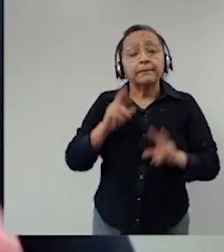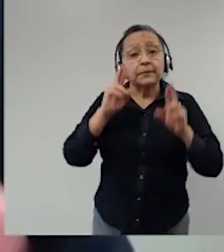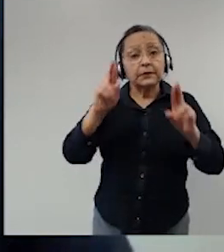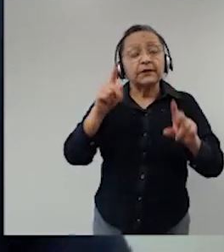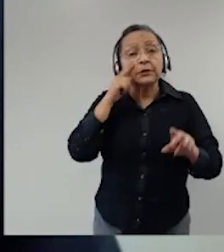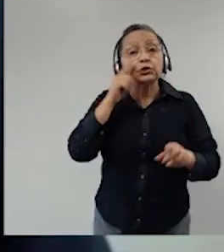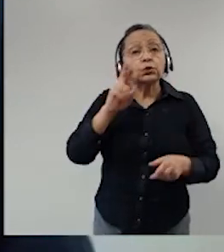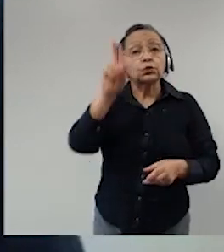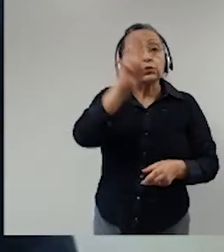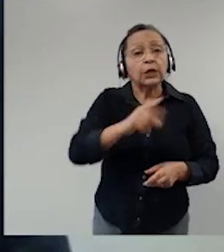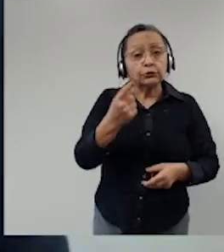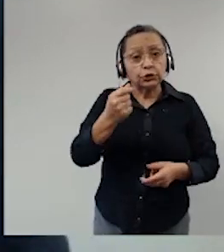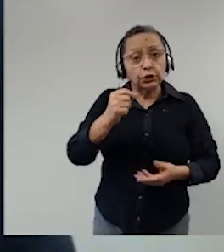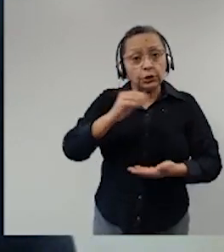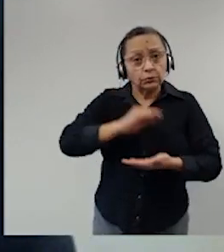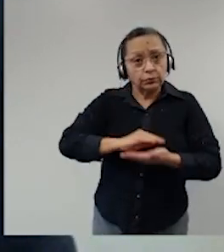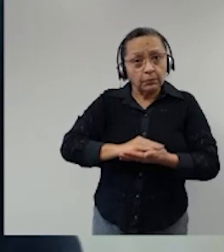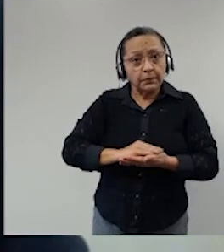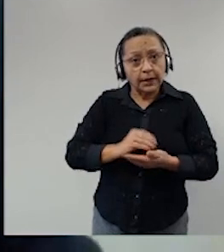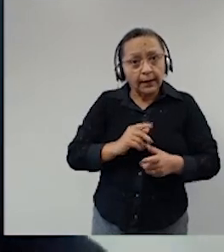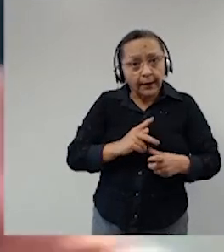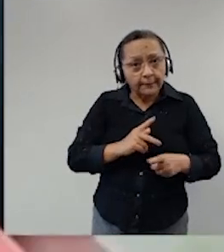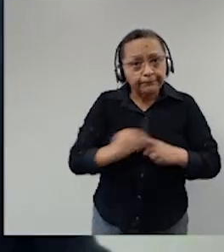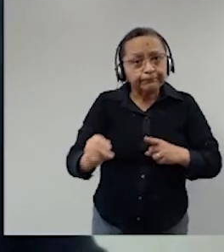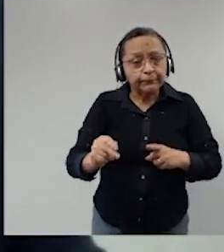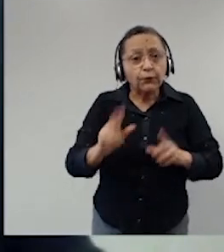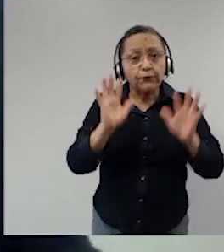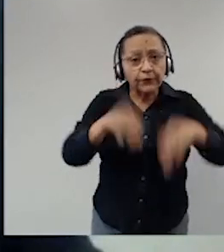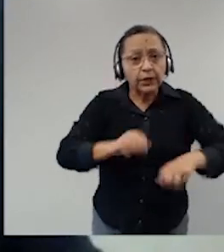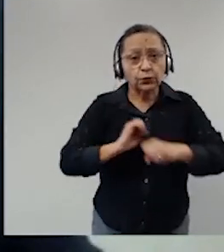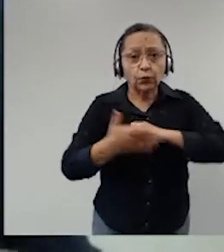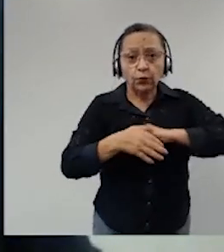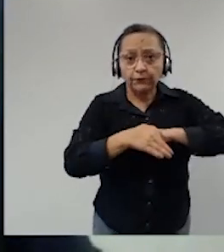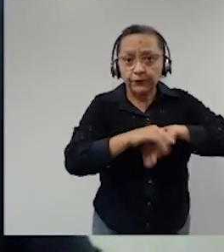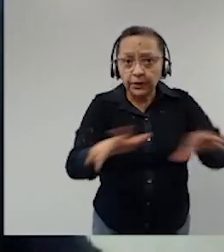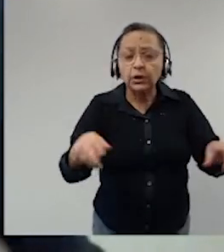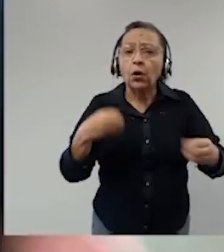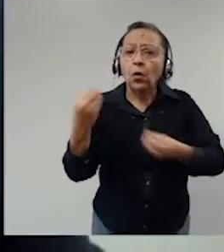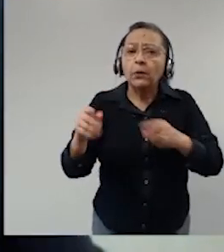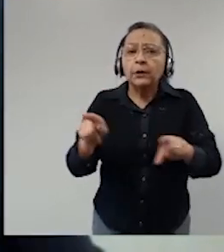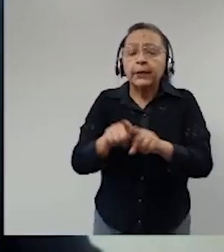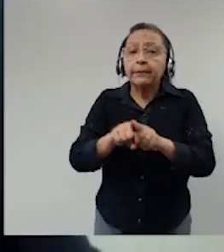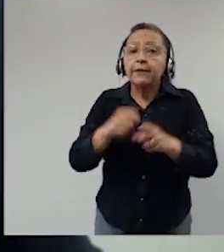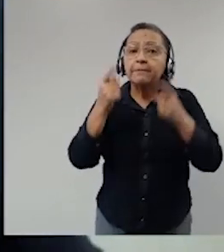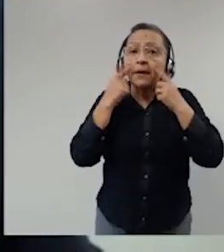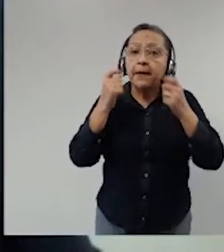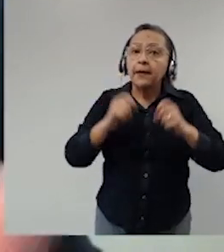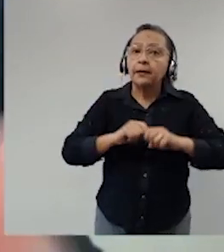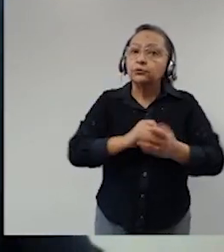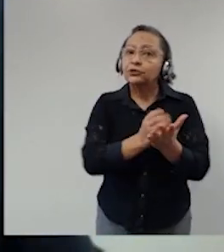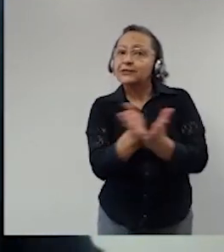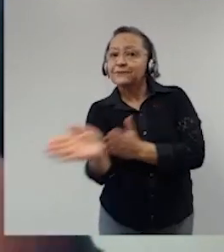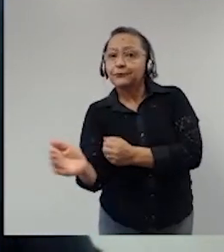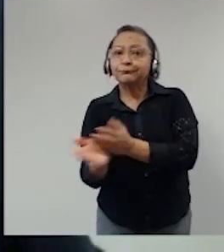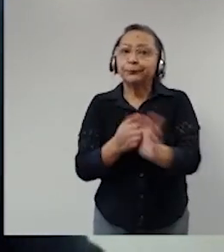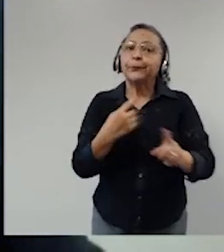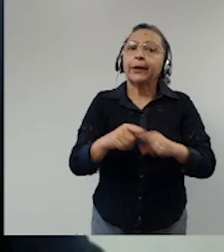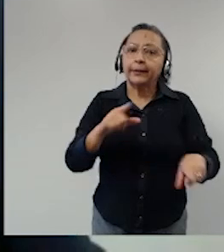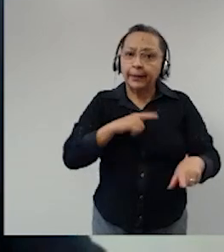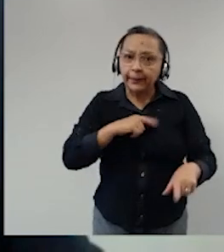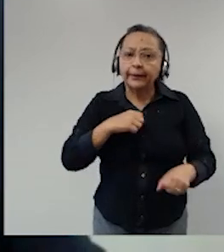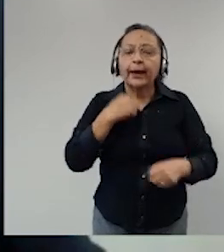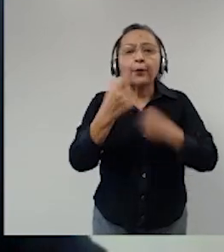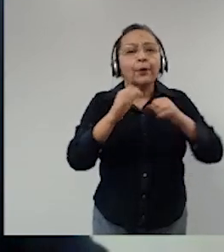recursos disponíveis para o enfrentamento ao Covid, quanto também eventual desvio, porque também há notícias